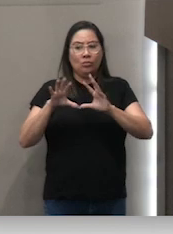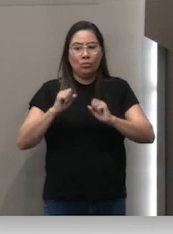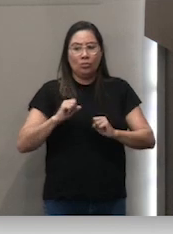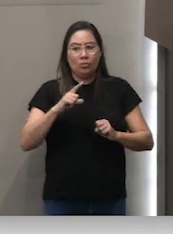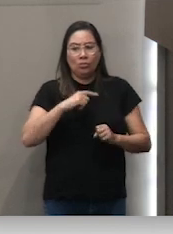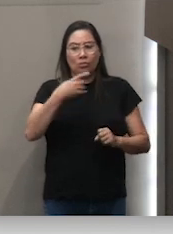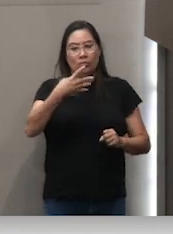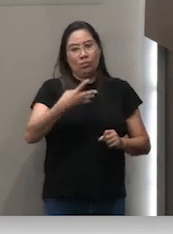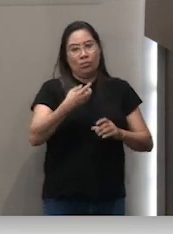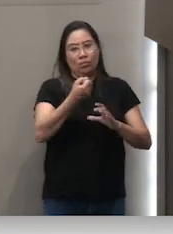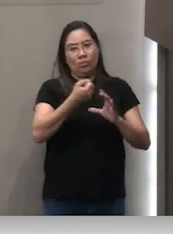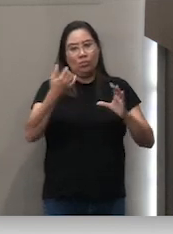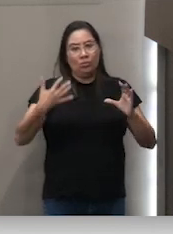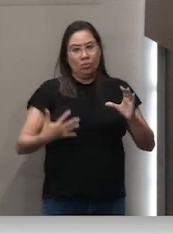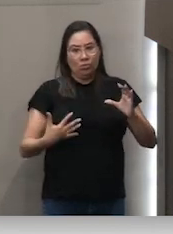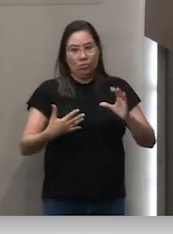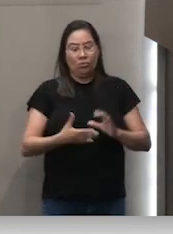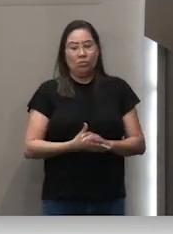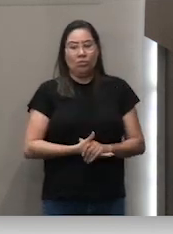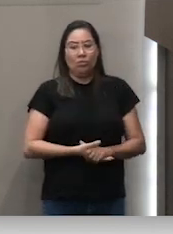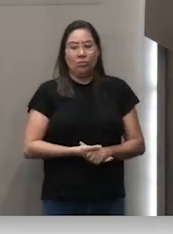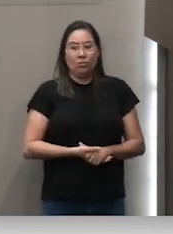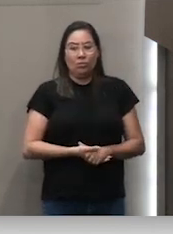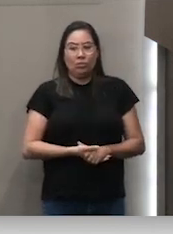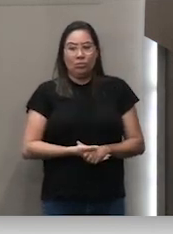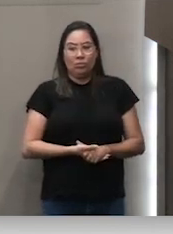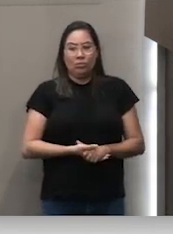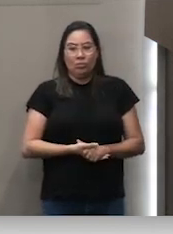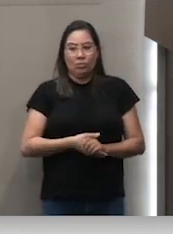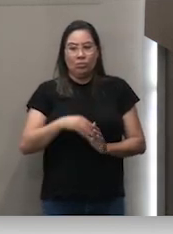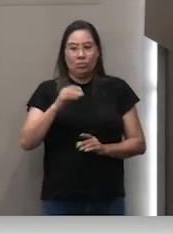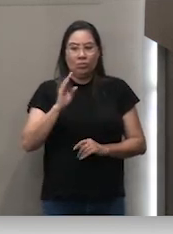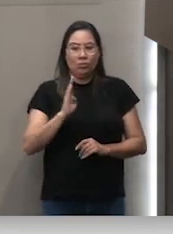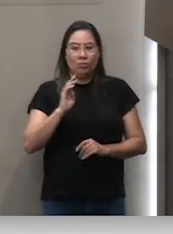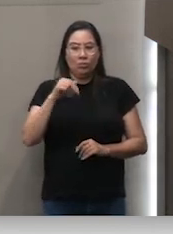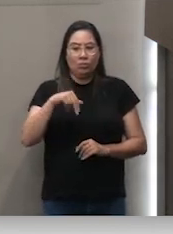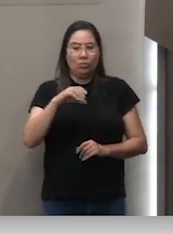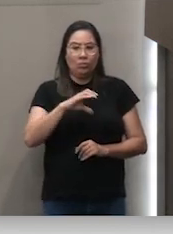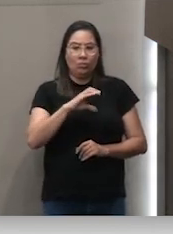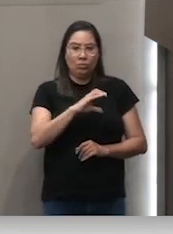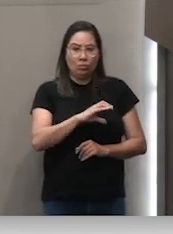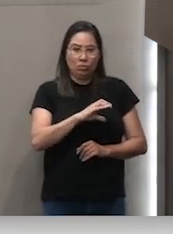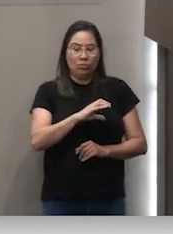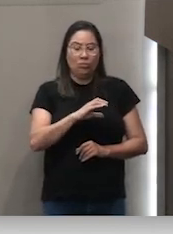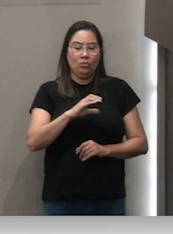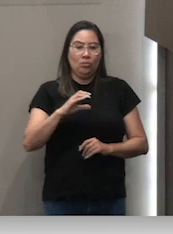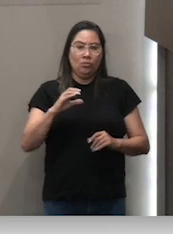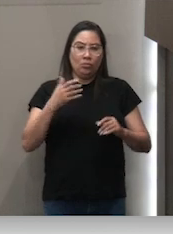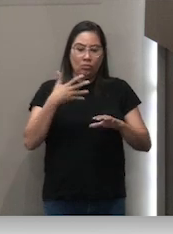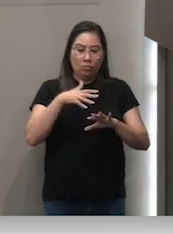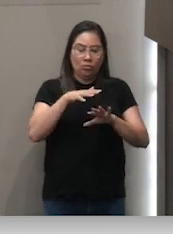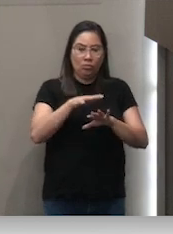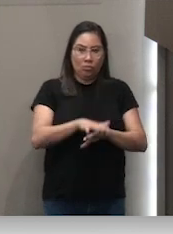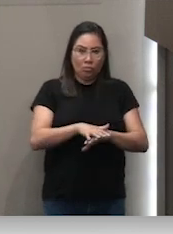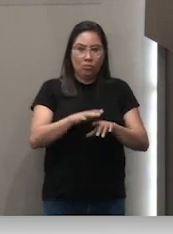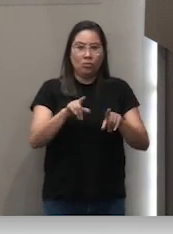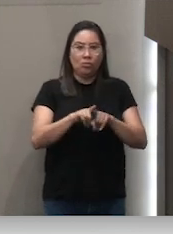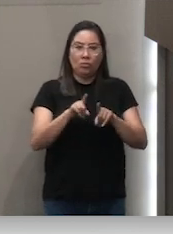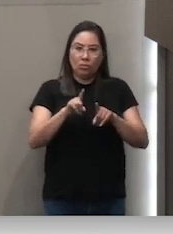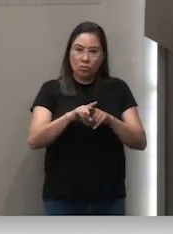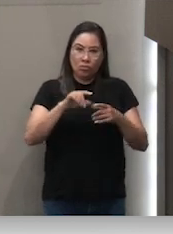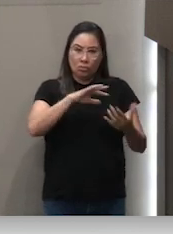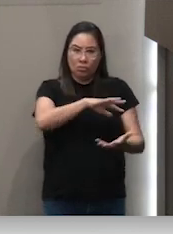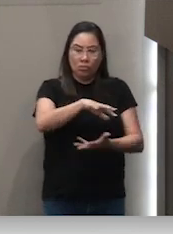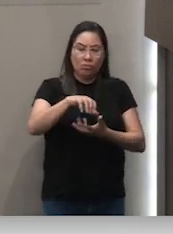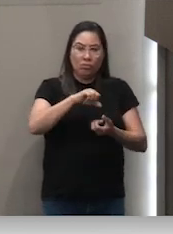quatro características e diz lá na BNCC, ela fala o seguinte: contemporânea, inclusiva, equânime e